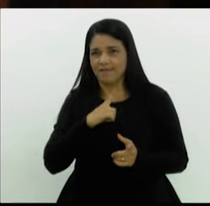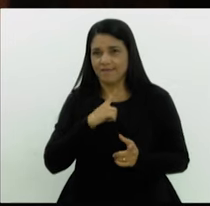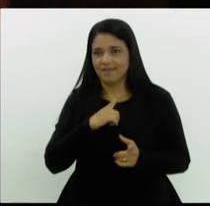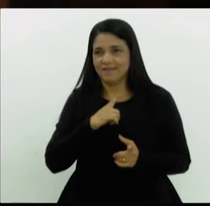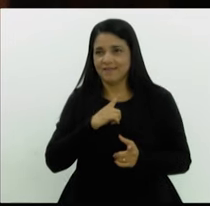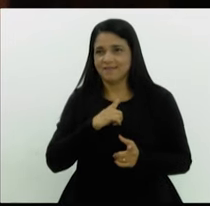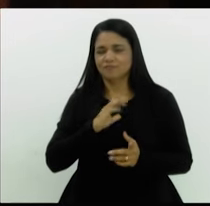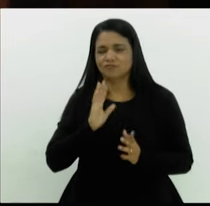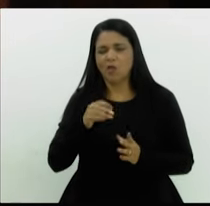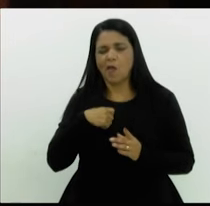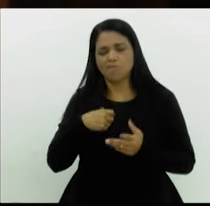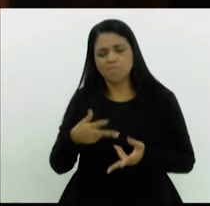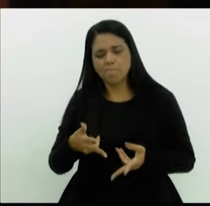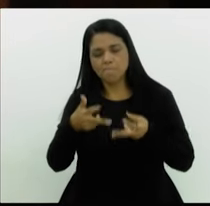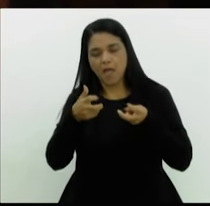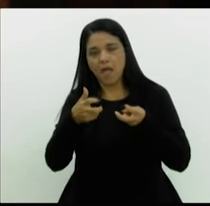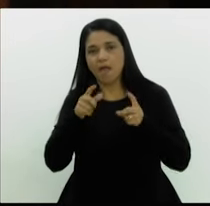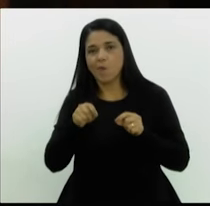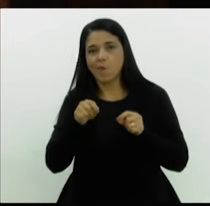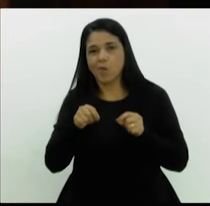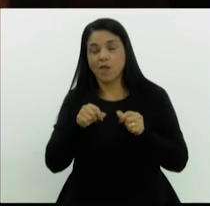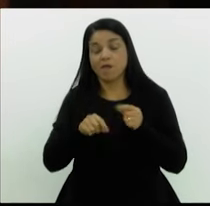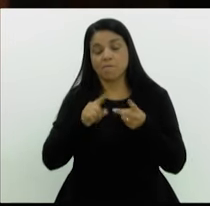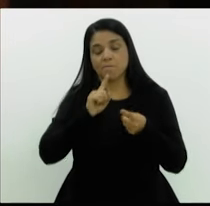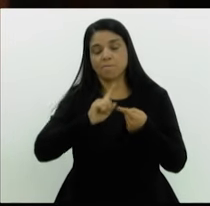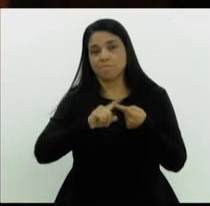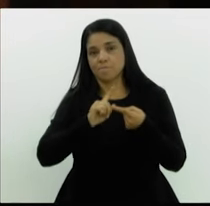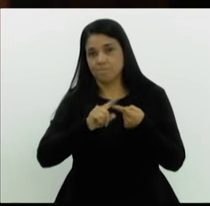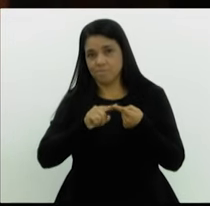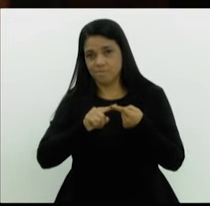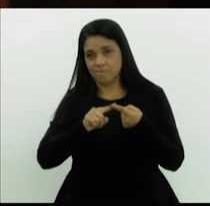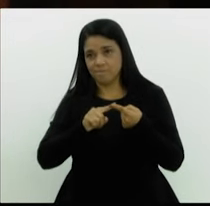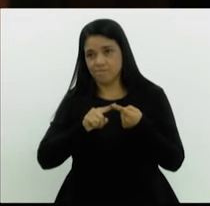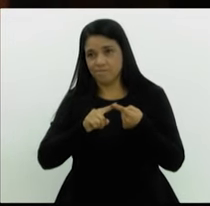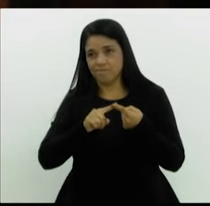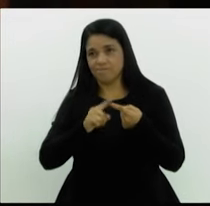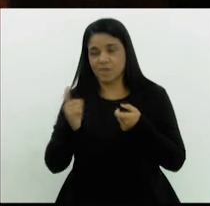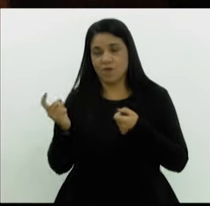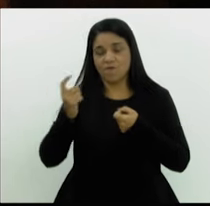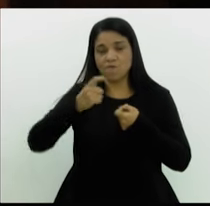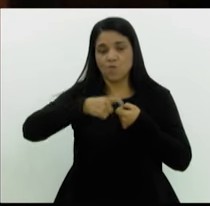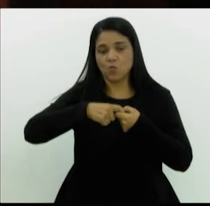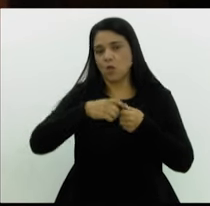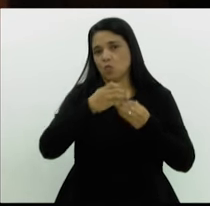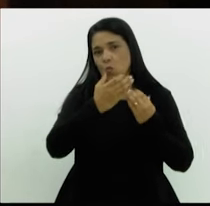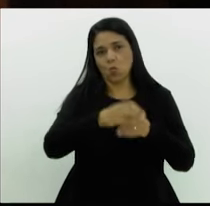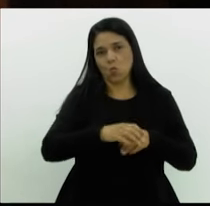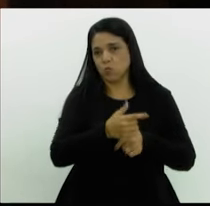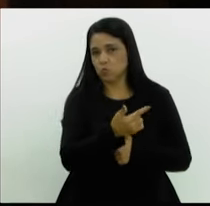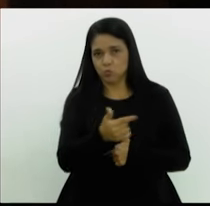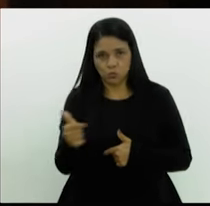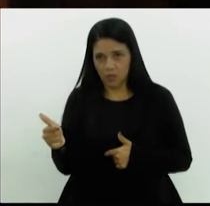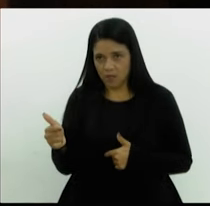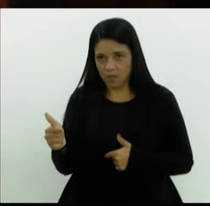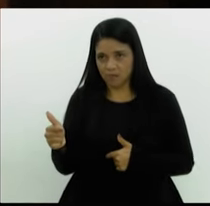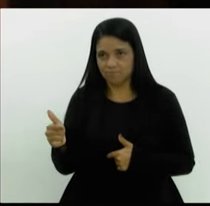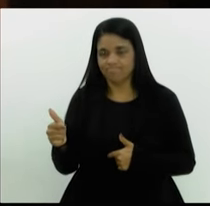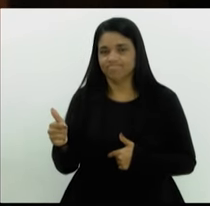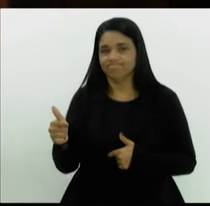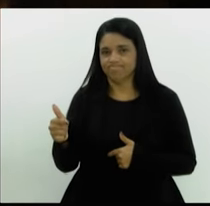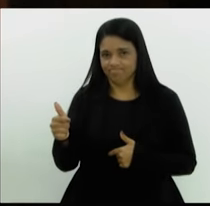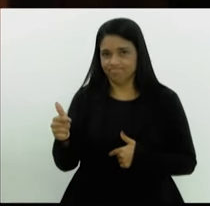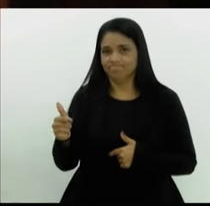já observamos. A primeira delas é a não vinculação com o concurso público, algo que deveria